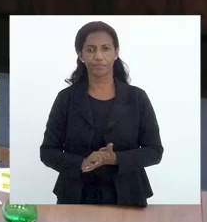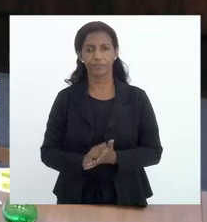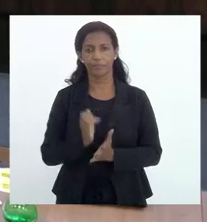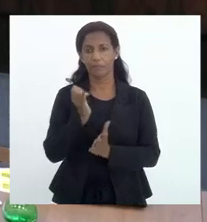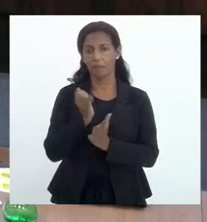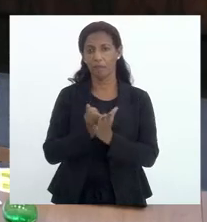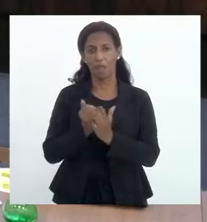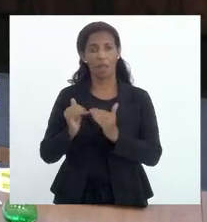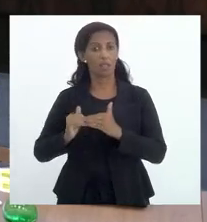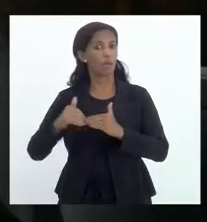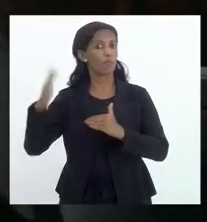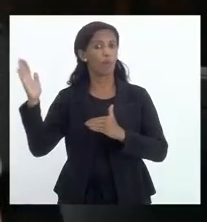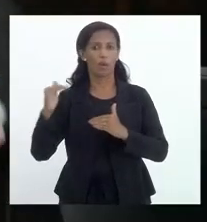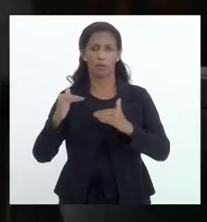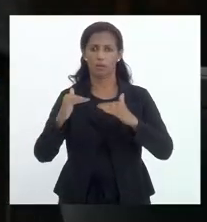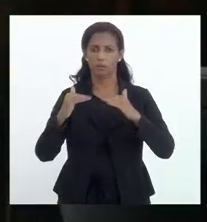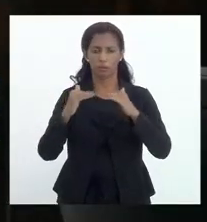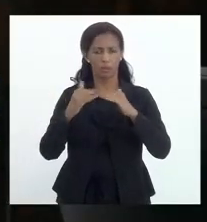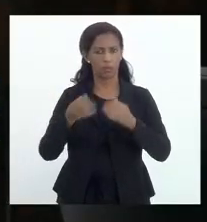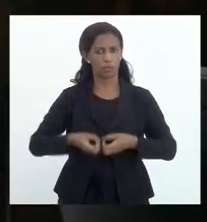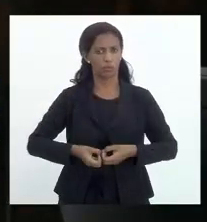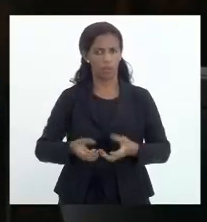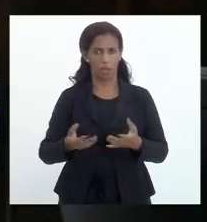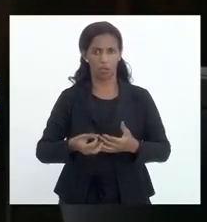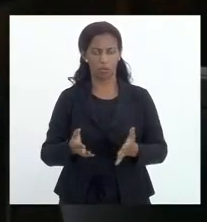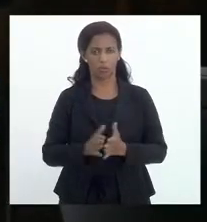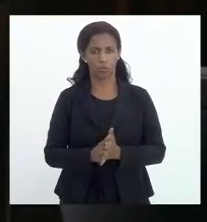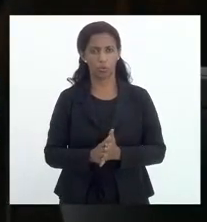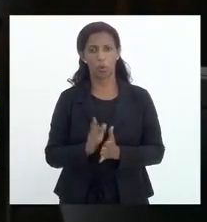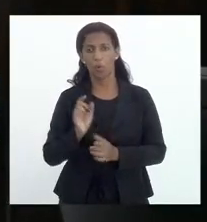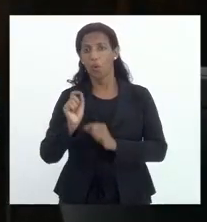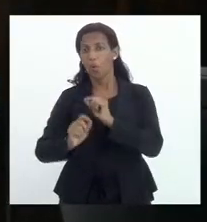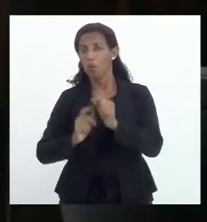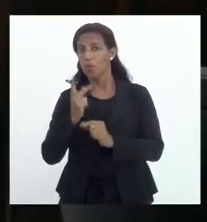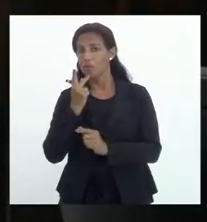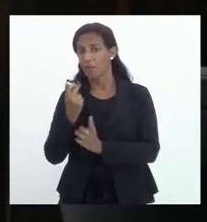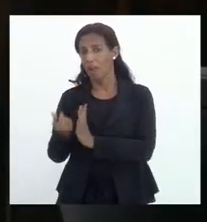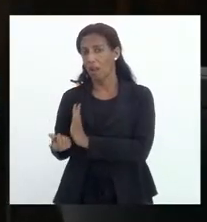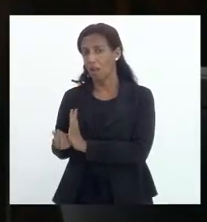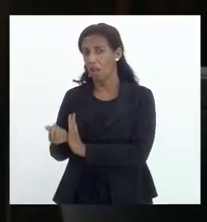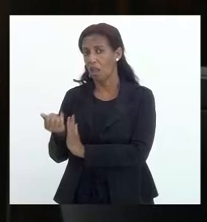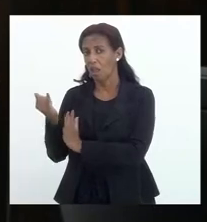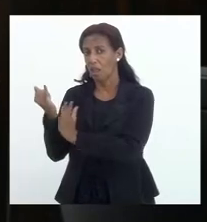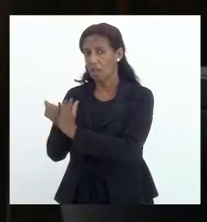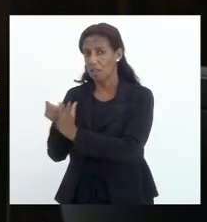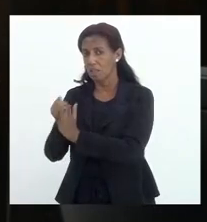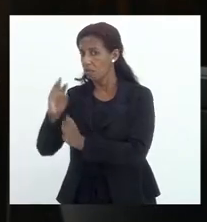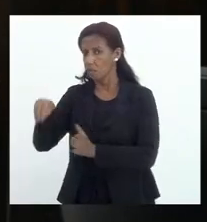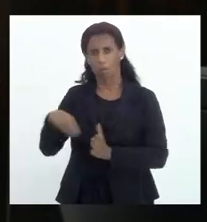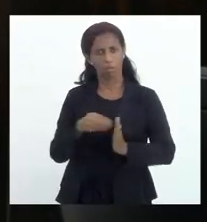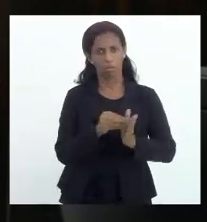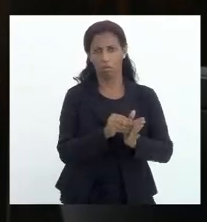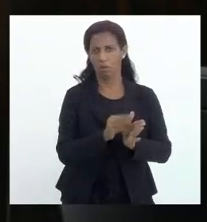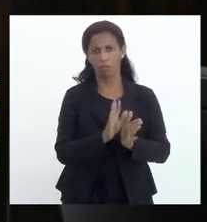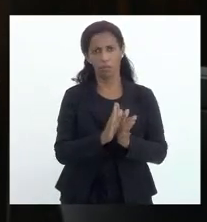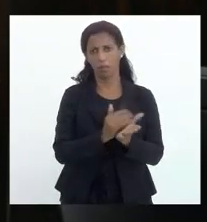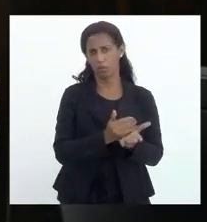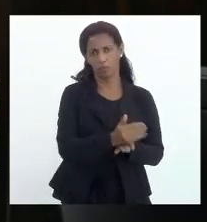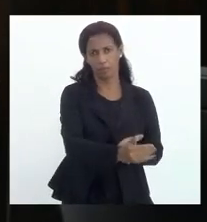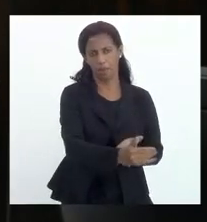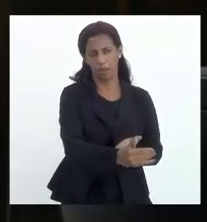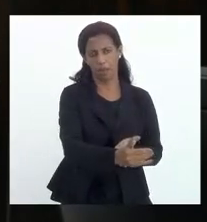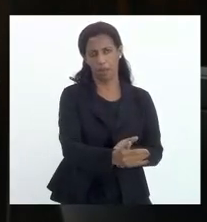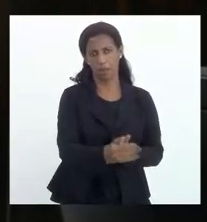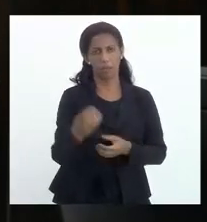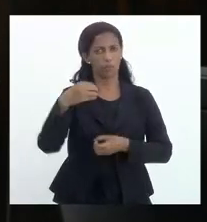está fora do teto de gastos. Então, assim, o que se falar financeiro não consta, não entra dentro das despesas primárias e